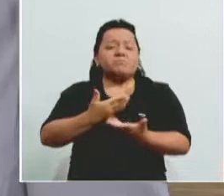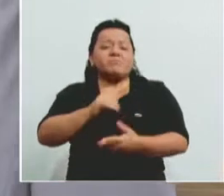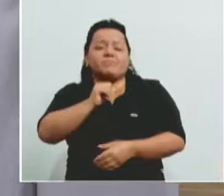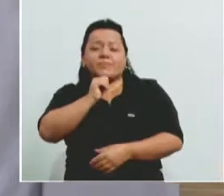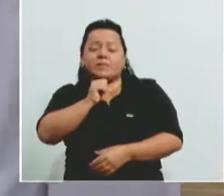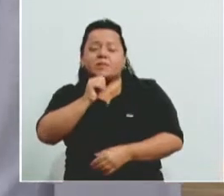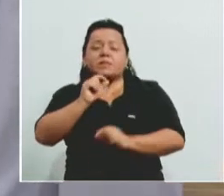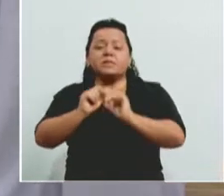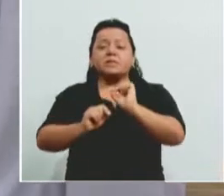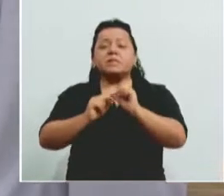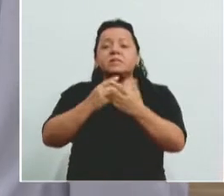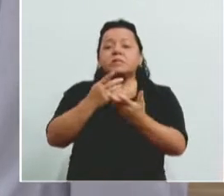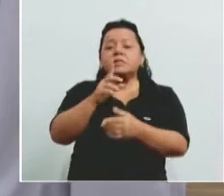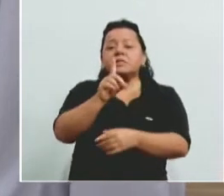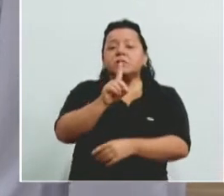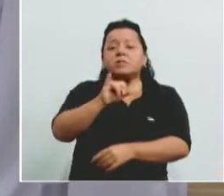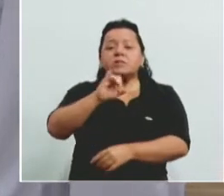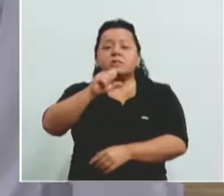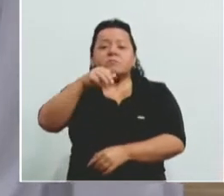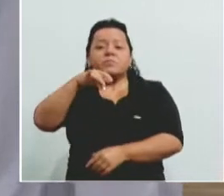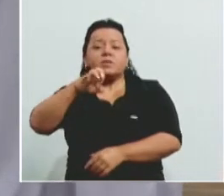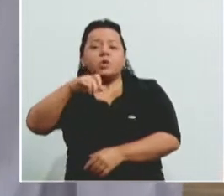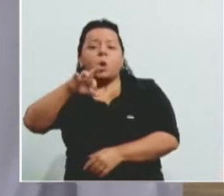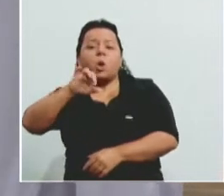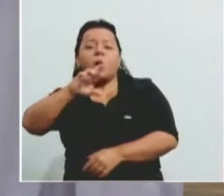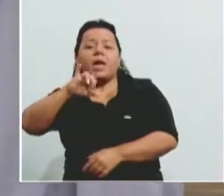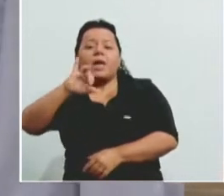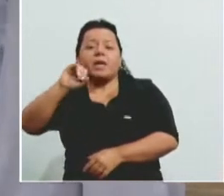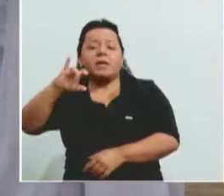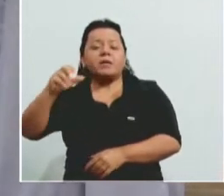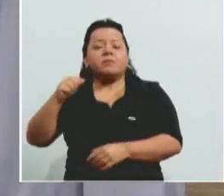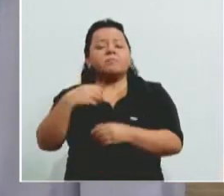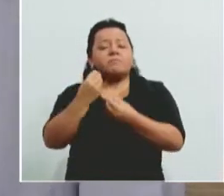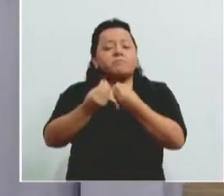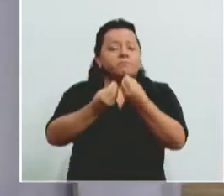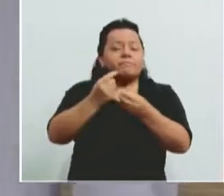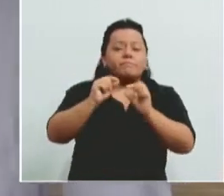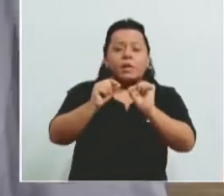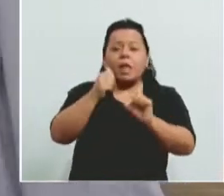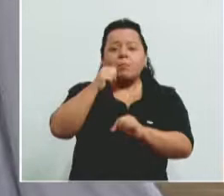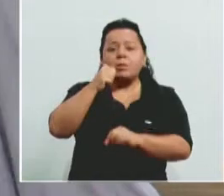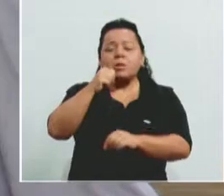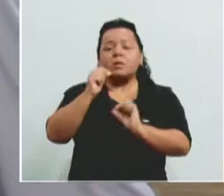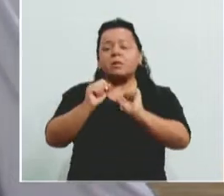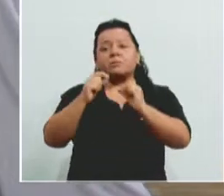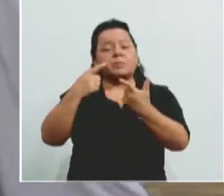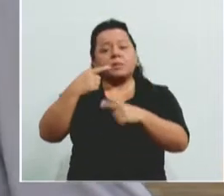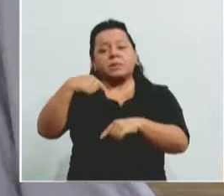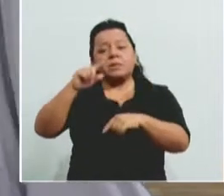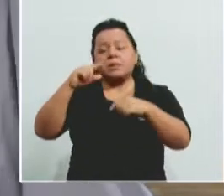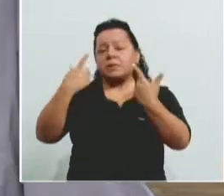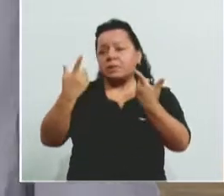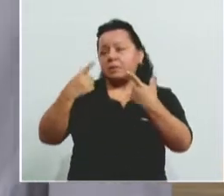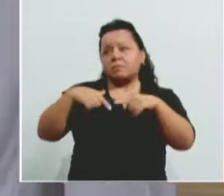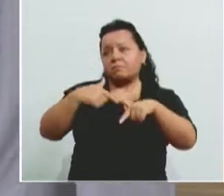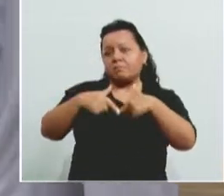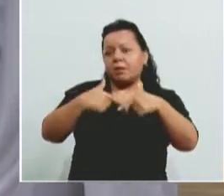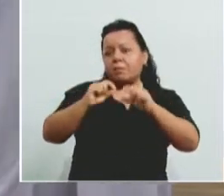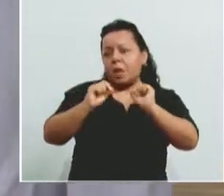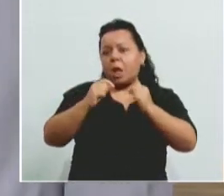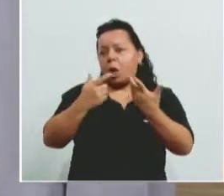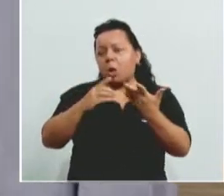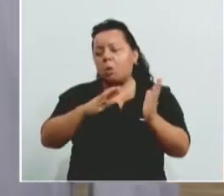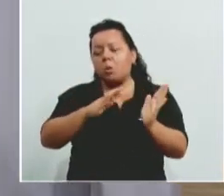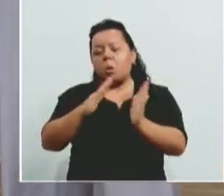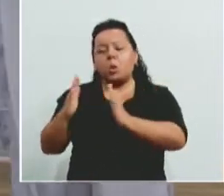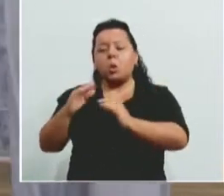da doença aumenta de intensidade e pode incapacitar as mulheres de exercerem suas atividades habituais. Cólicas muito fortes